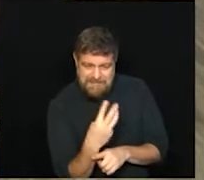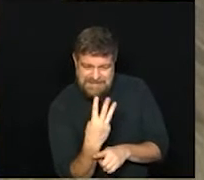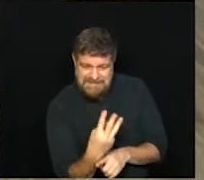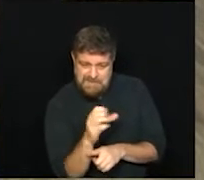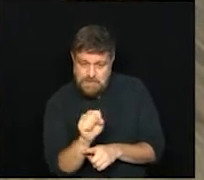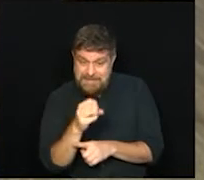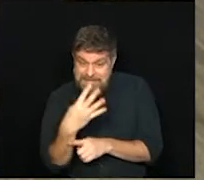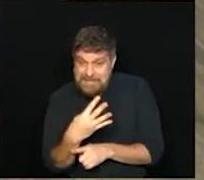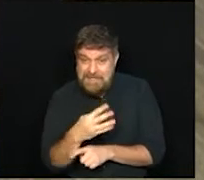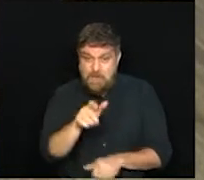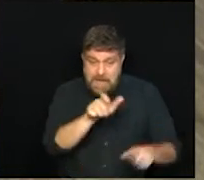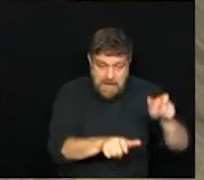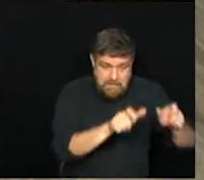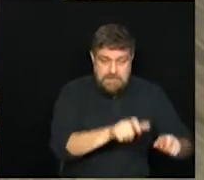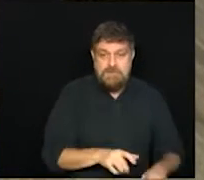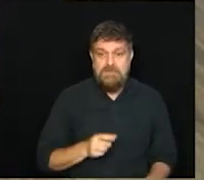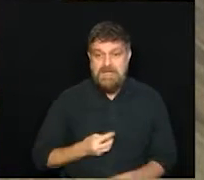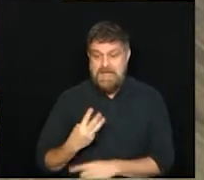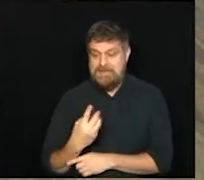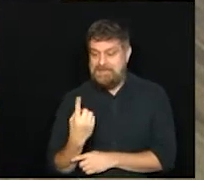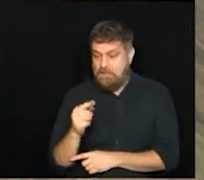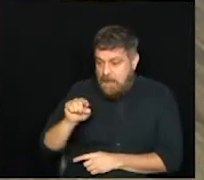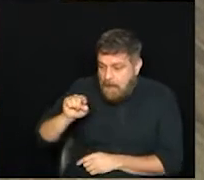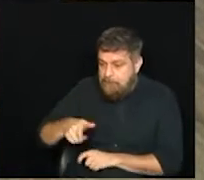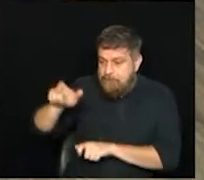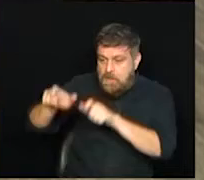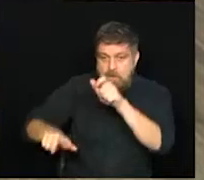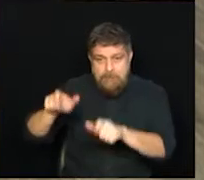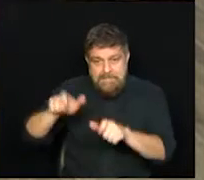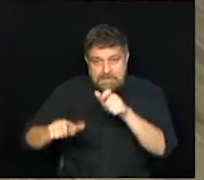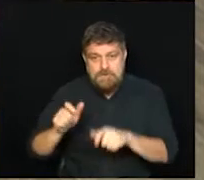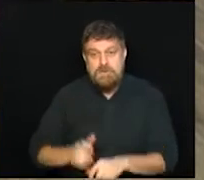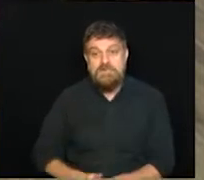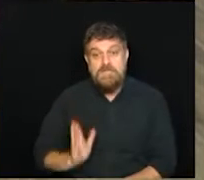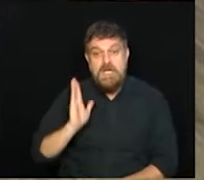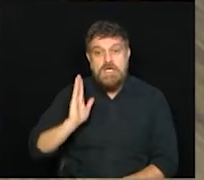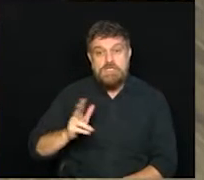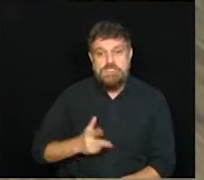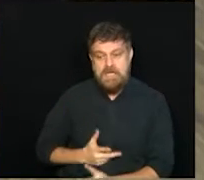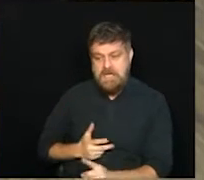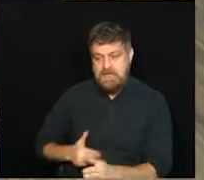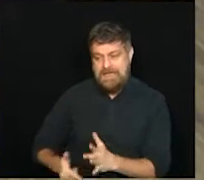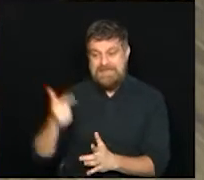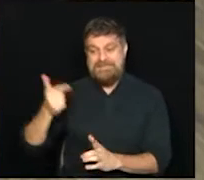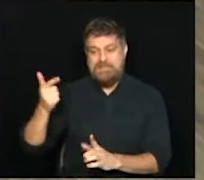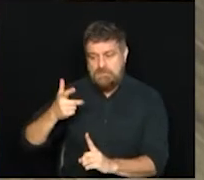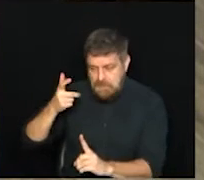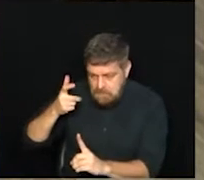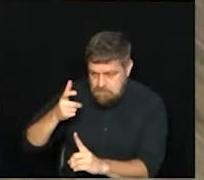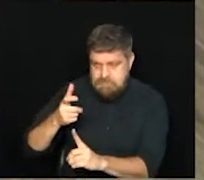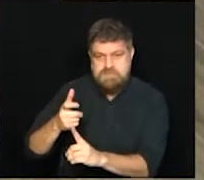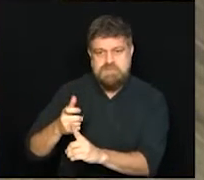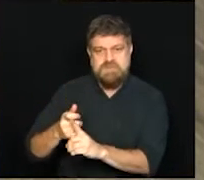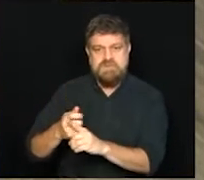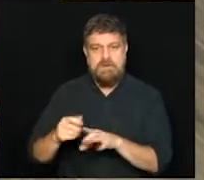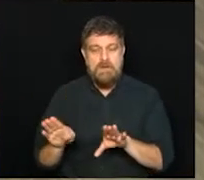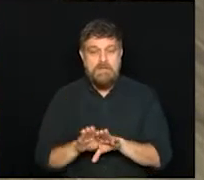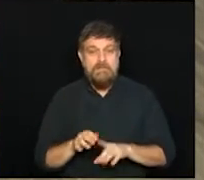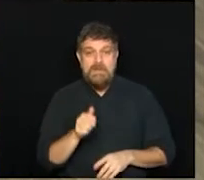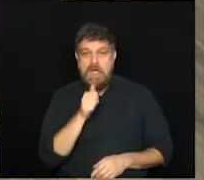143.384 doses, dos quais 31 mil pessoas, 493, receberam as 2 doses. Temos